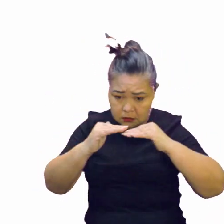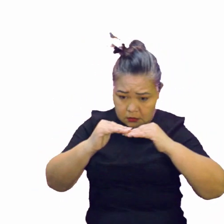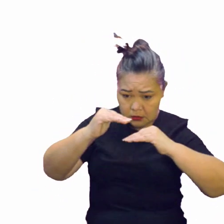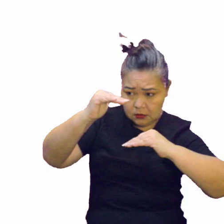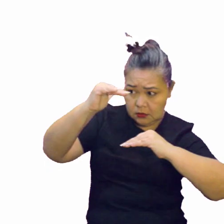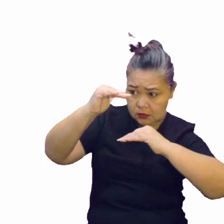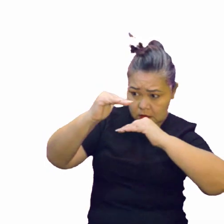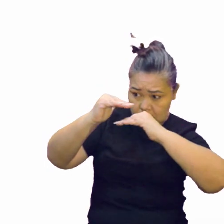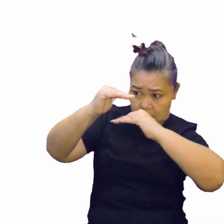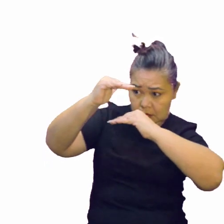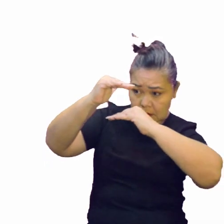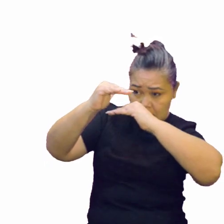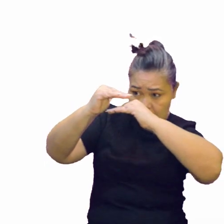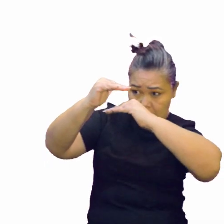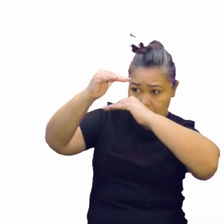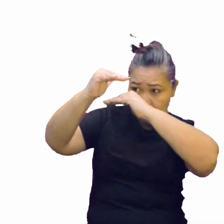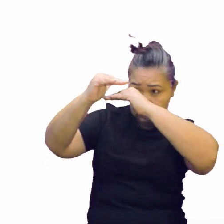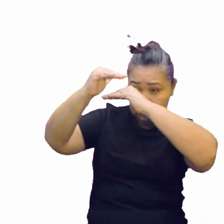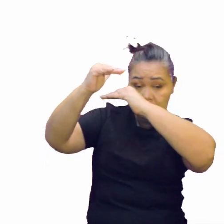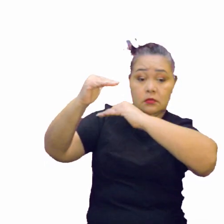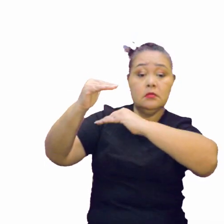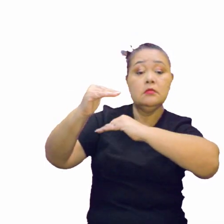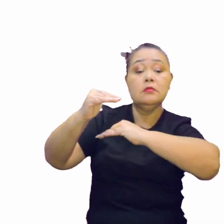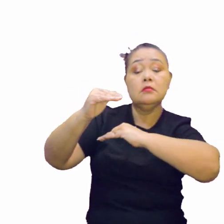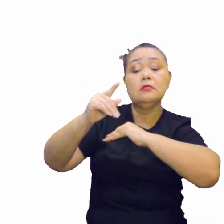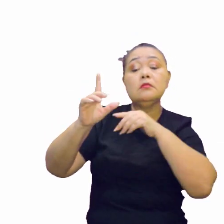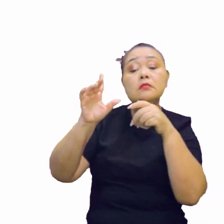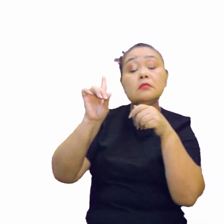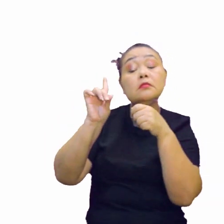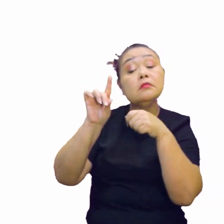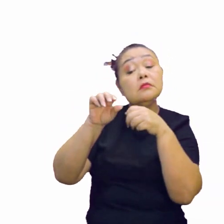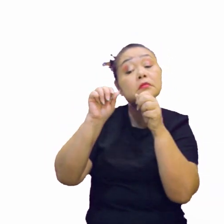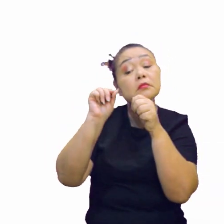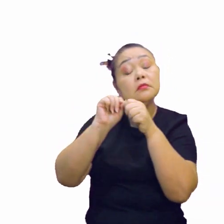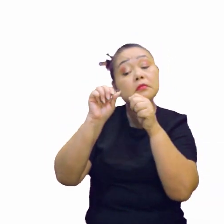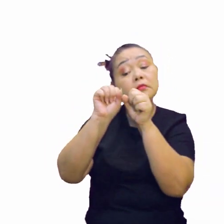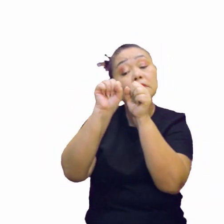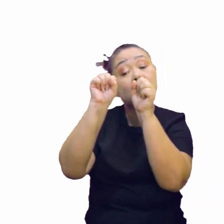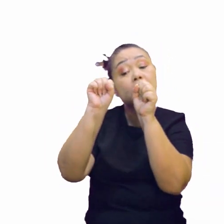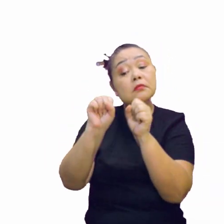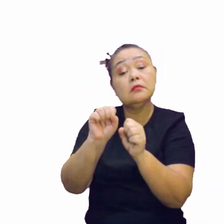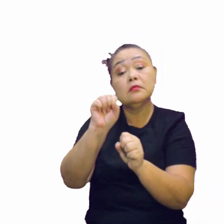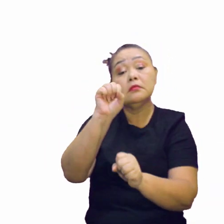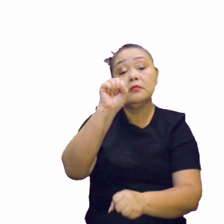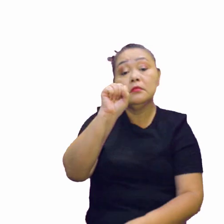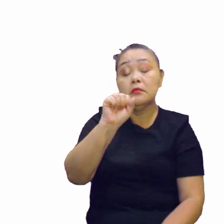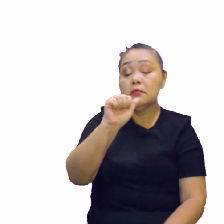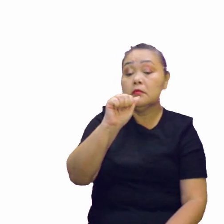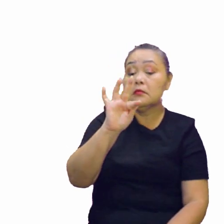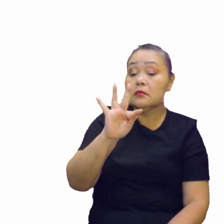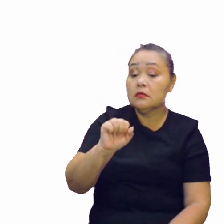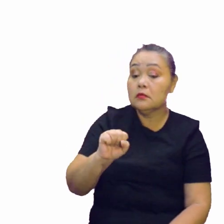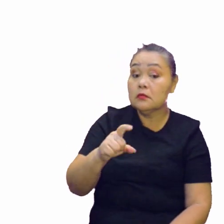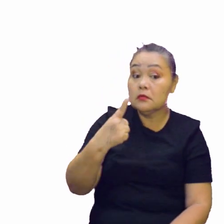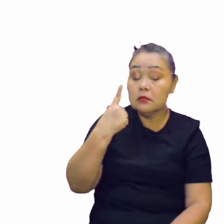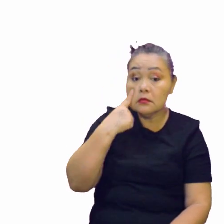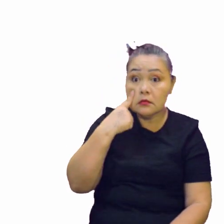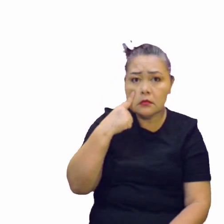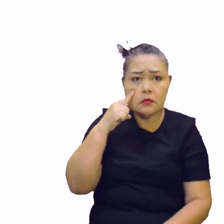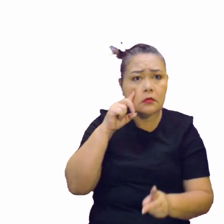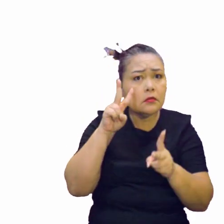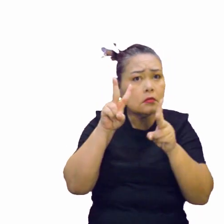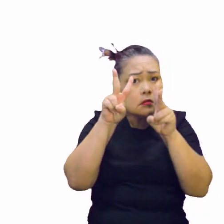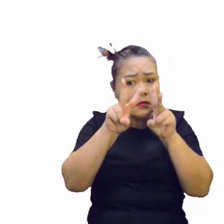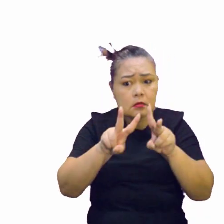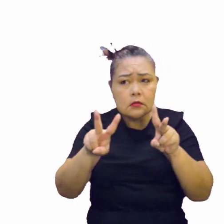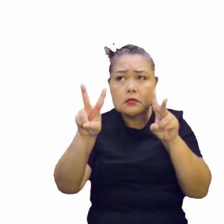pressão quando você faz o sistema de SAFs. Você ainda tem que ter essa visão. Eu sei que aqui, ó, você